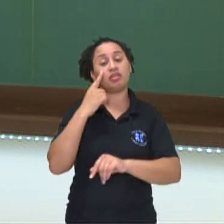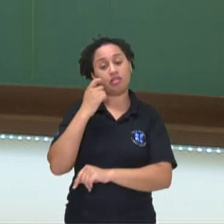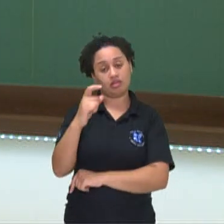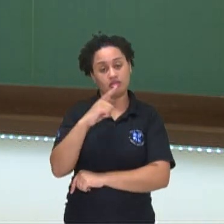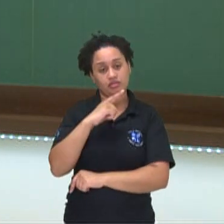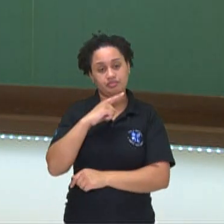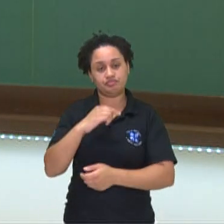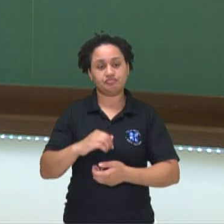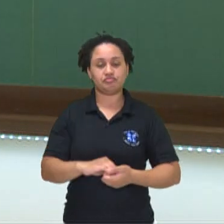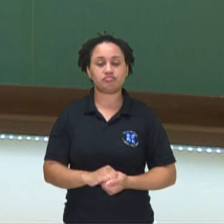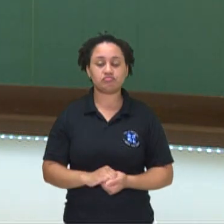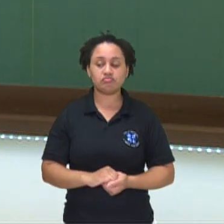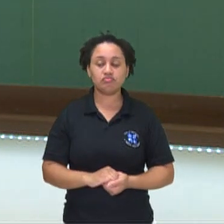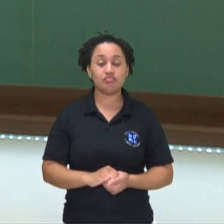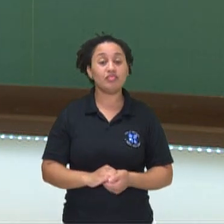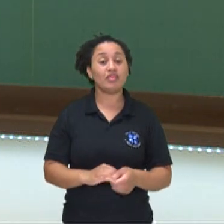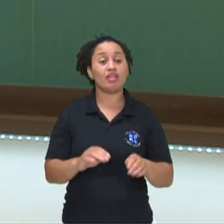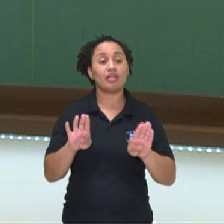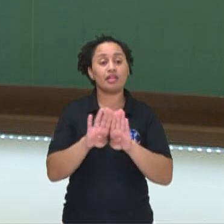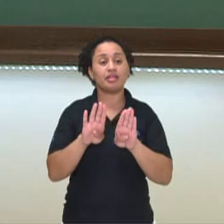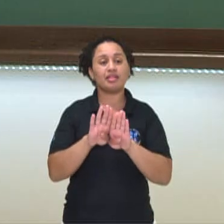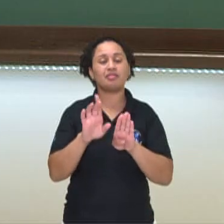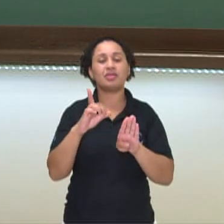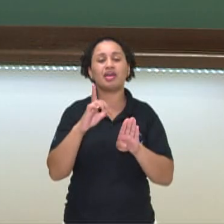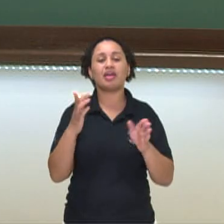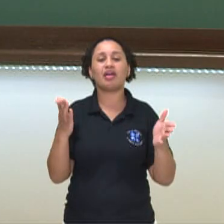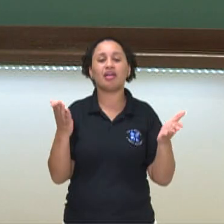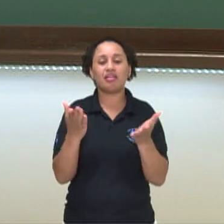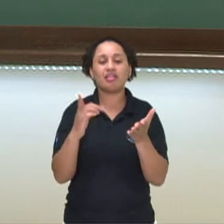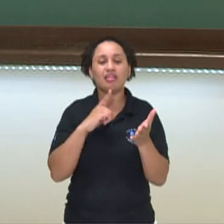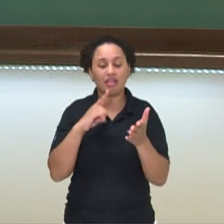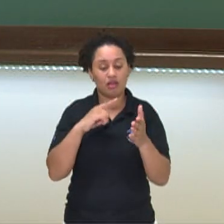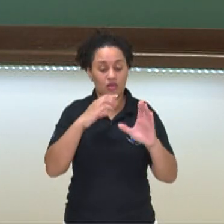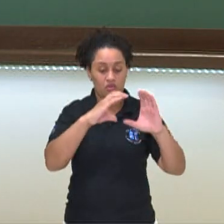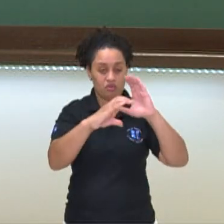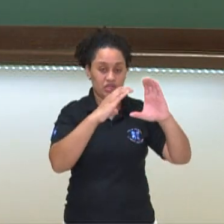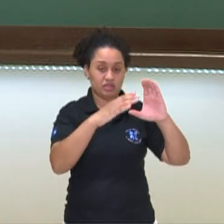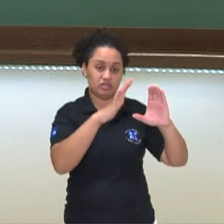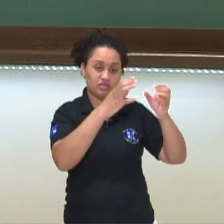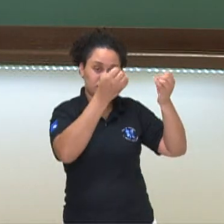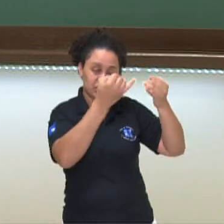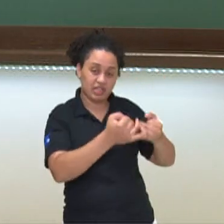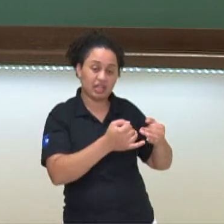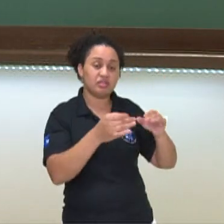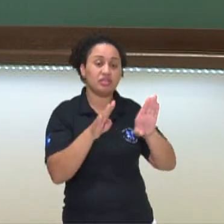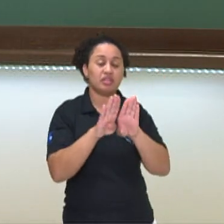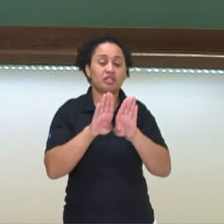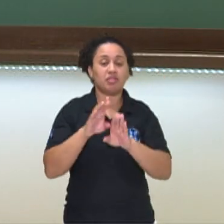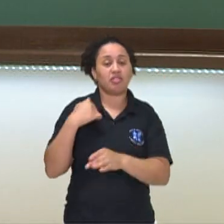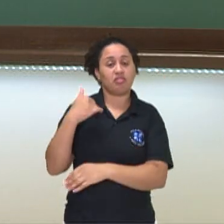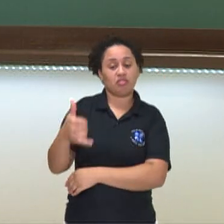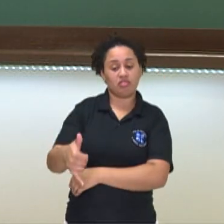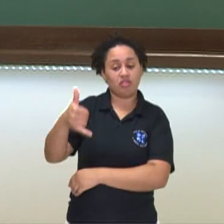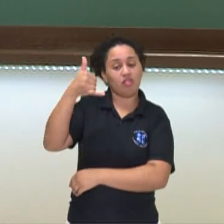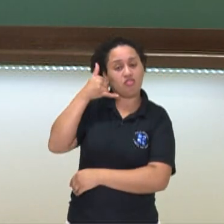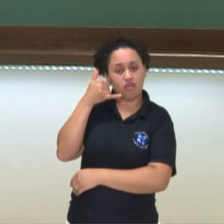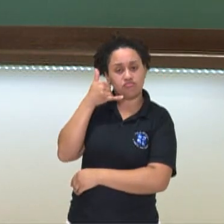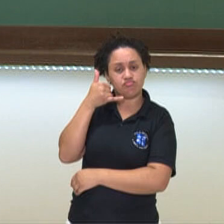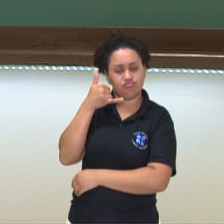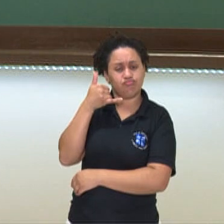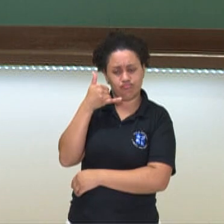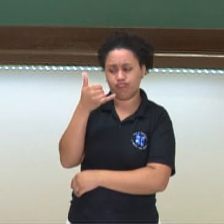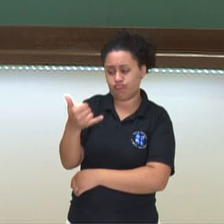interesses. Mas olha só, além dos meios de comunicação já falados, também temos o telefone. Telefone